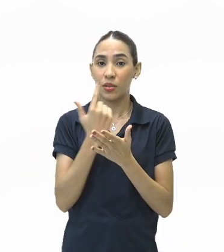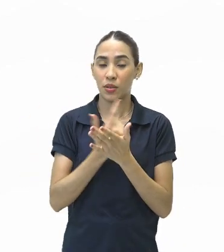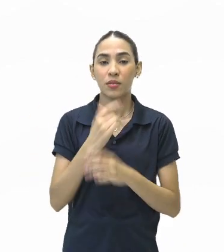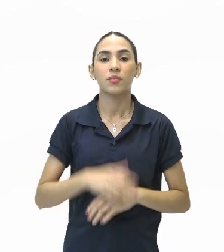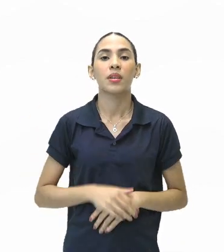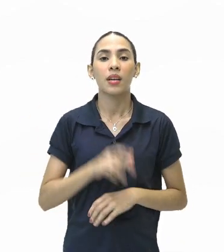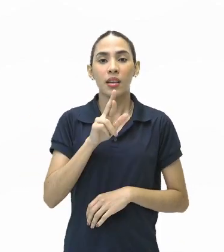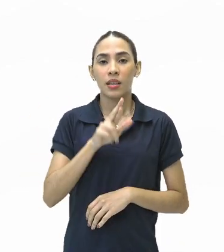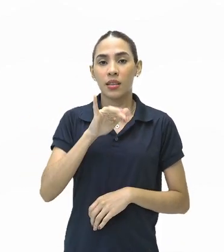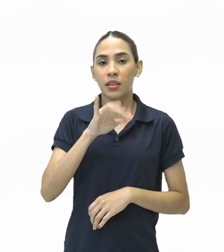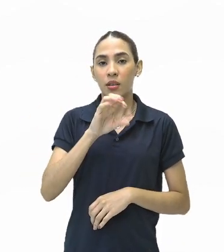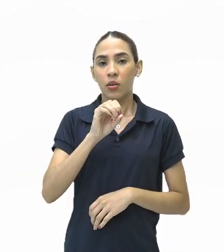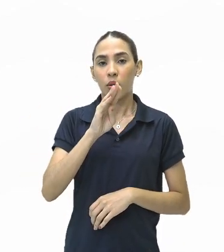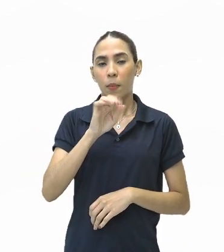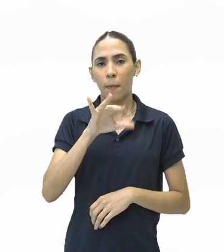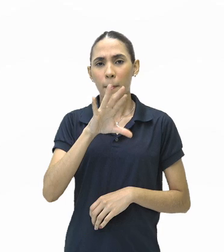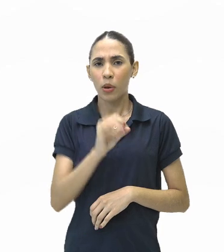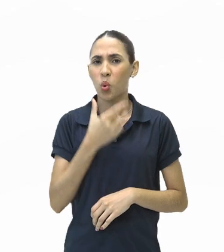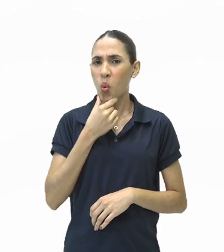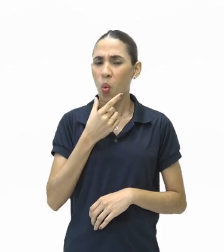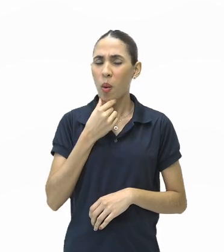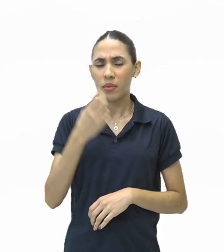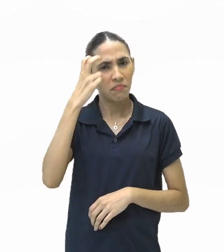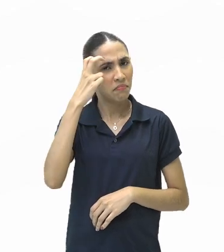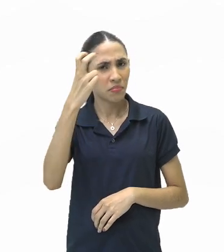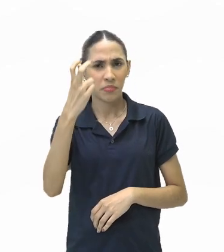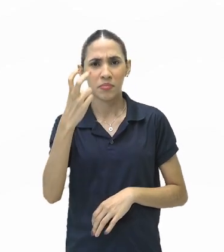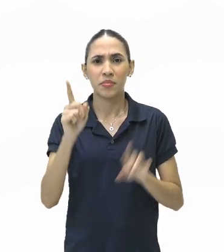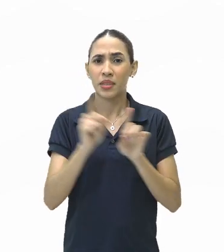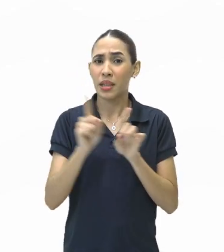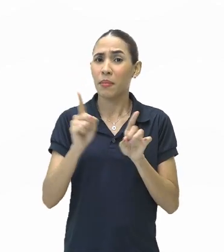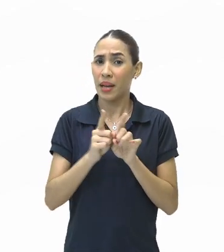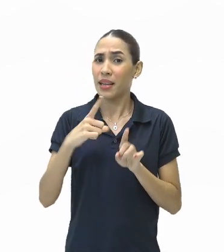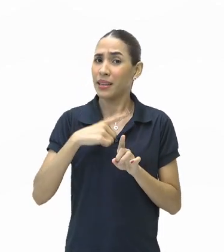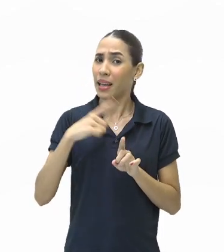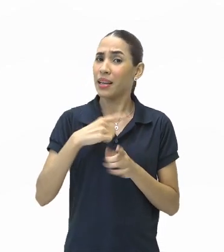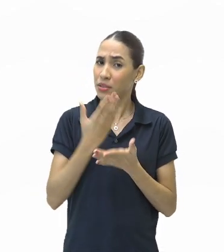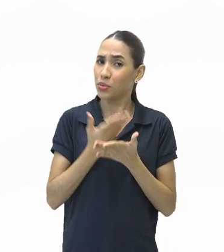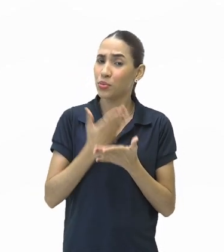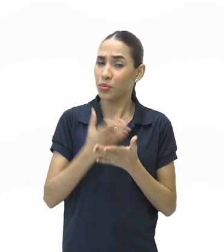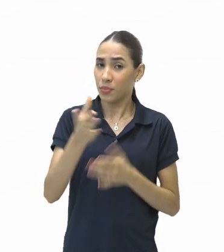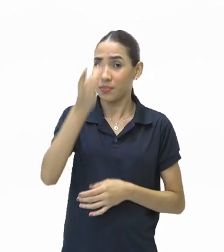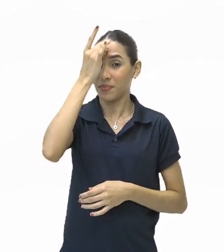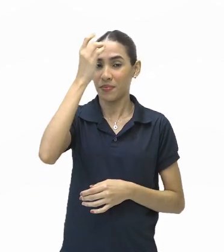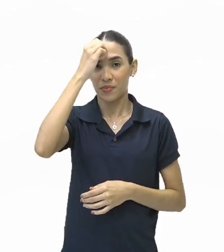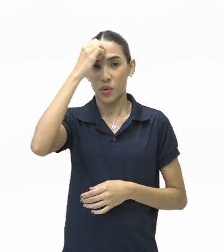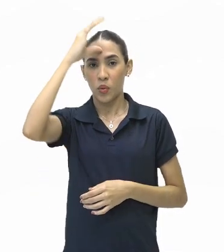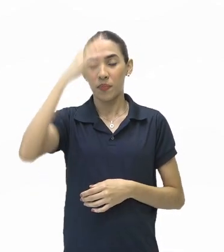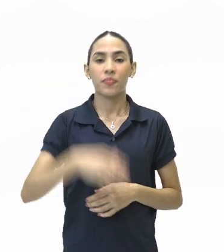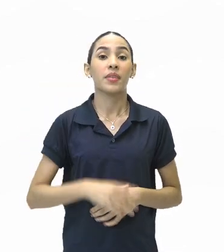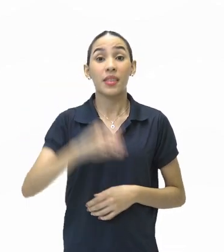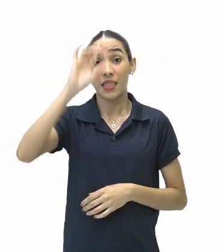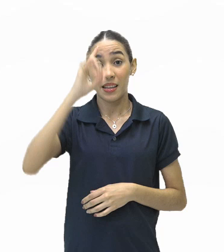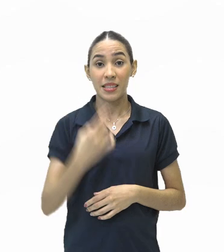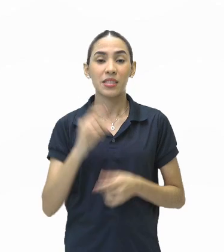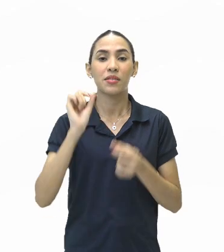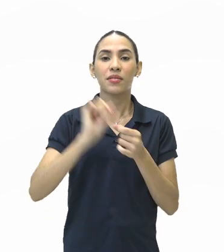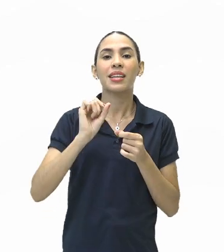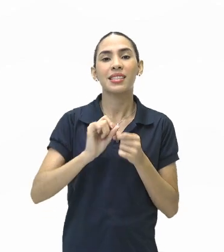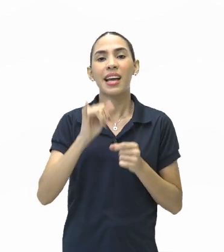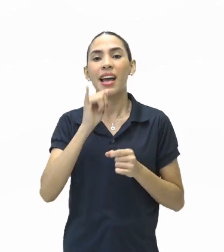Riobaldo é um jagunço muito inteligente e muito letrado, ou seja, ele é estudado, né? Que decide fazer